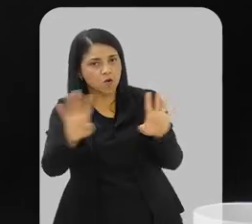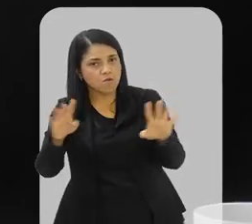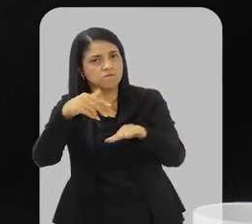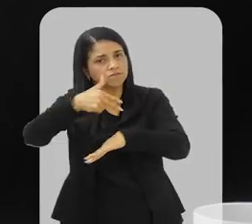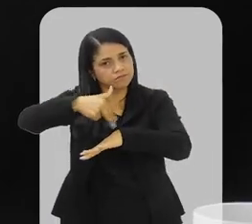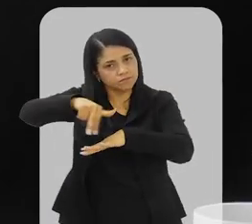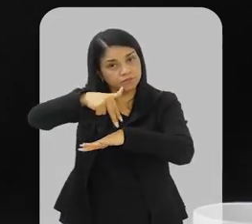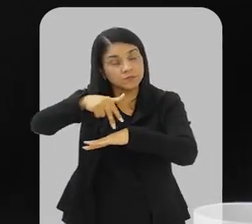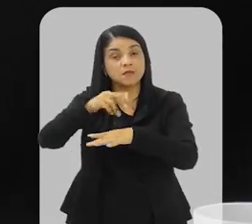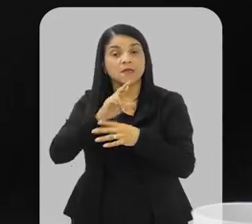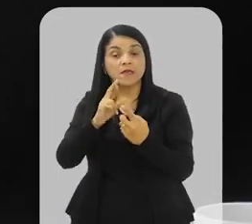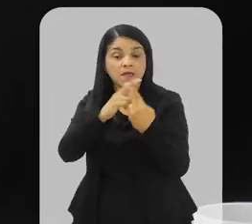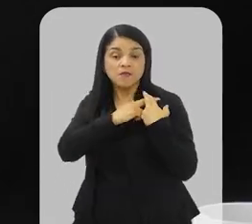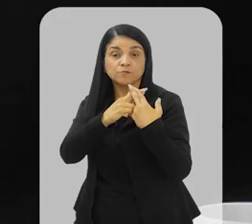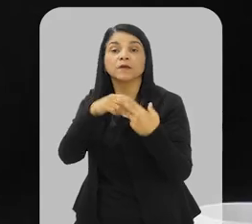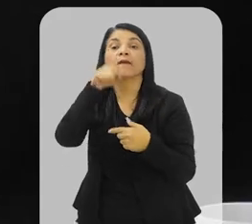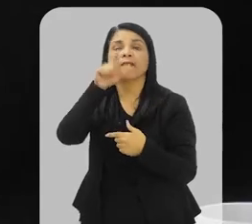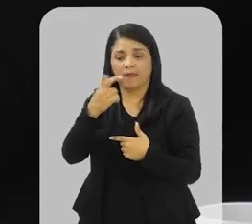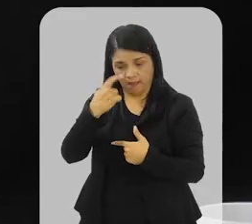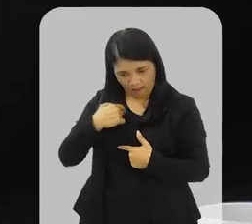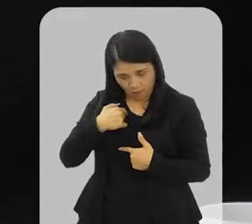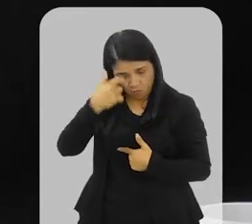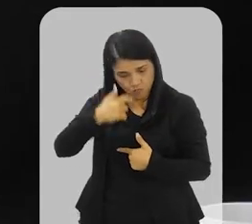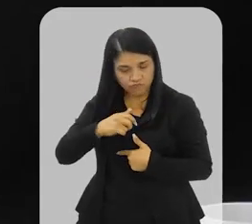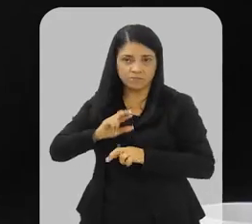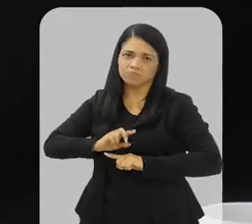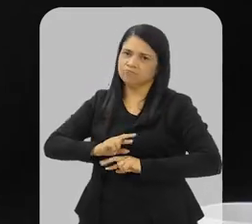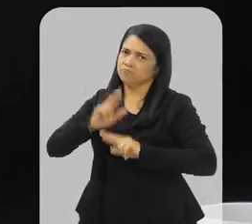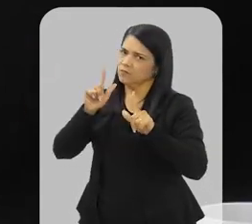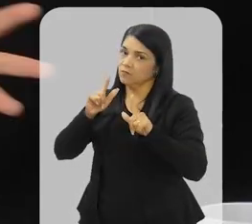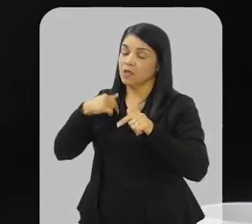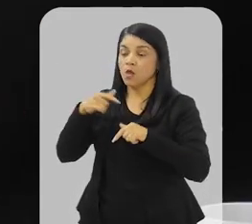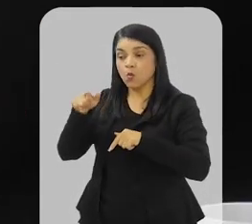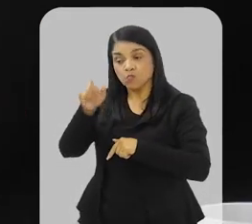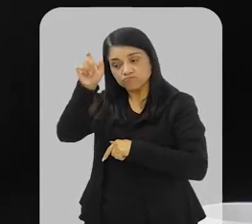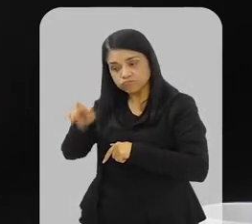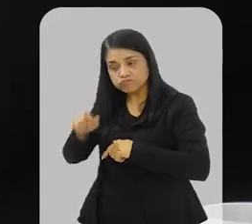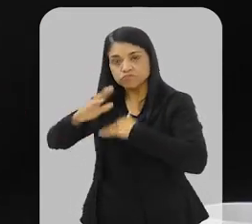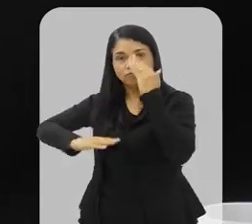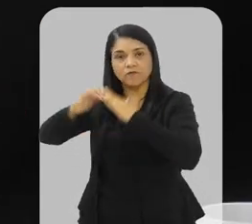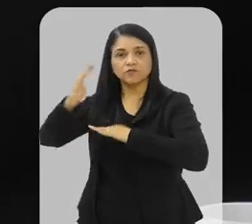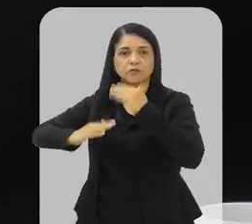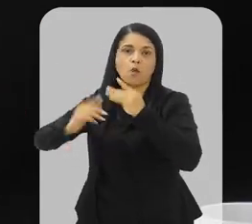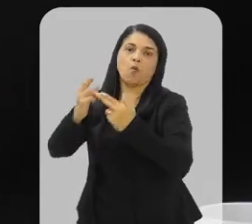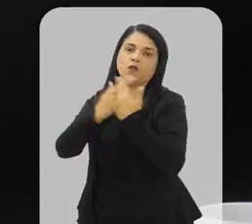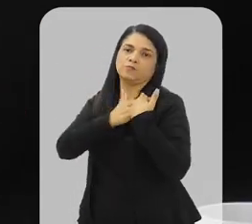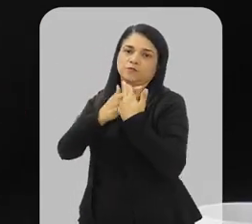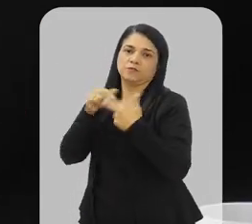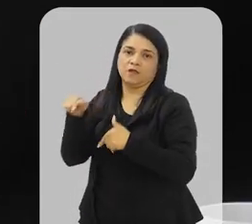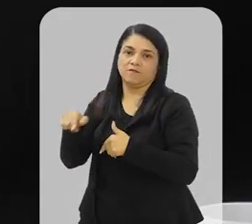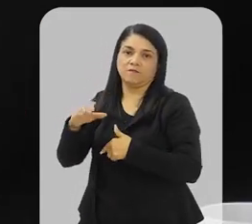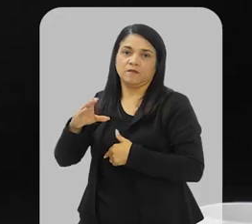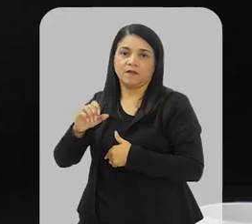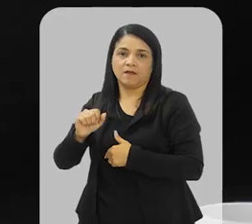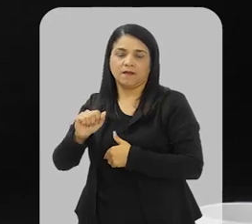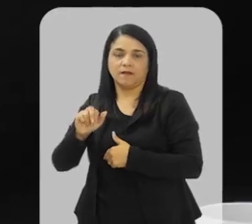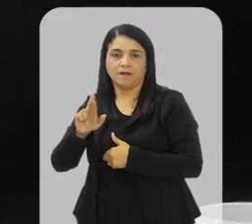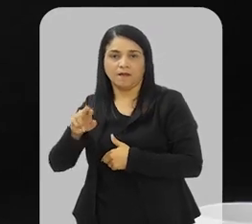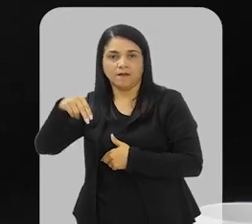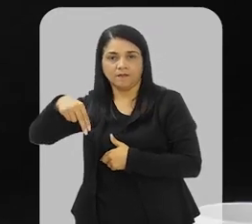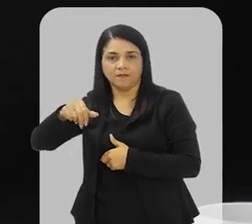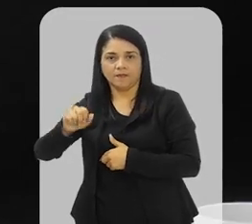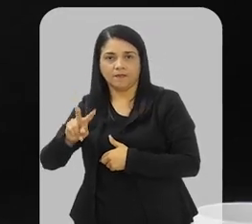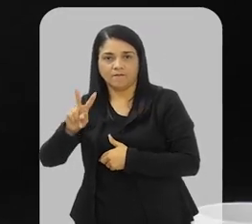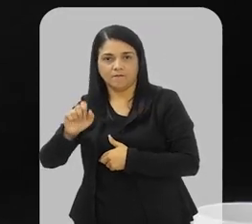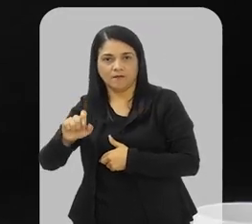ah você o coró da comissão de frente sou mas quem responde pelo carnaval não sou eu quem responde pelo carnaval é o carnavalesco